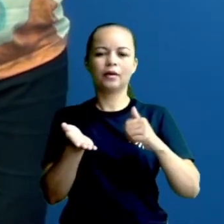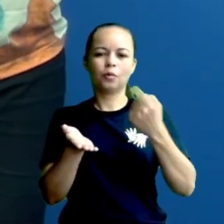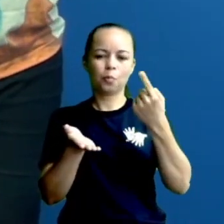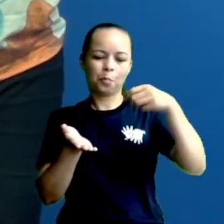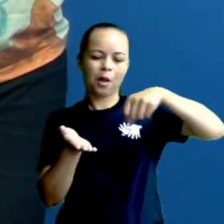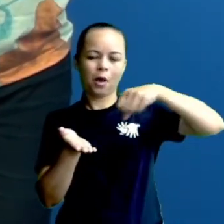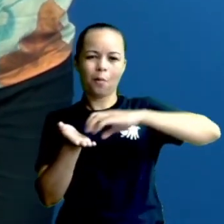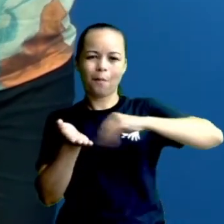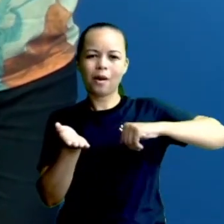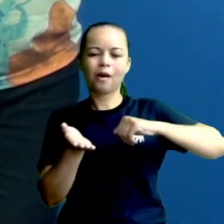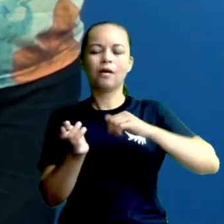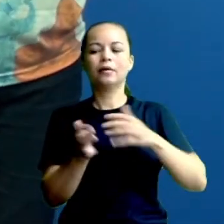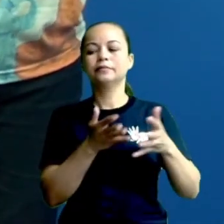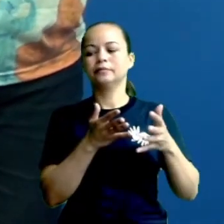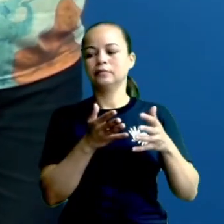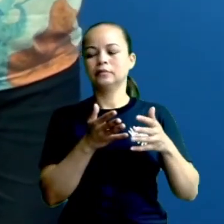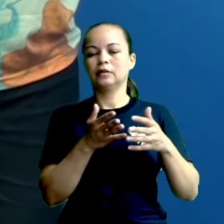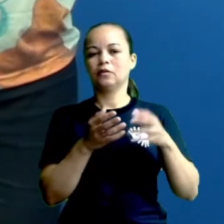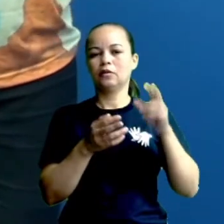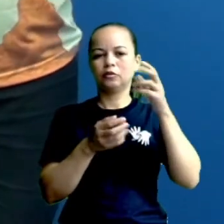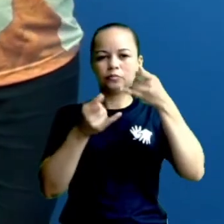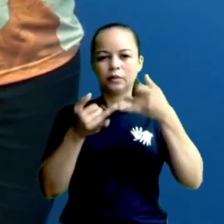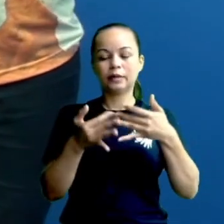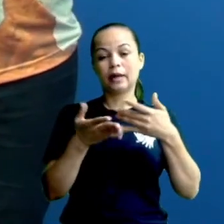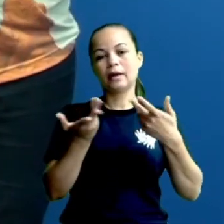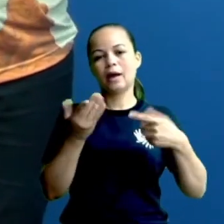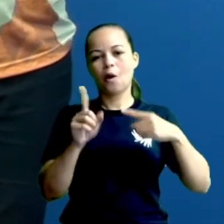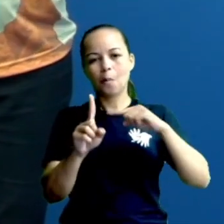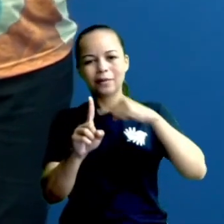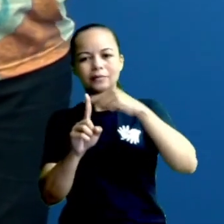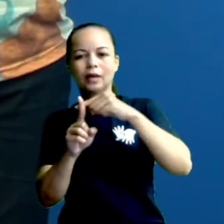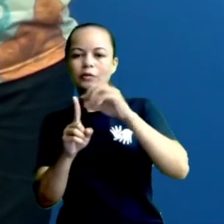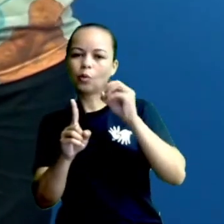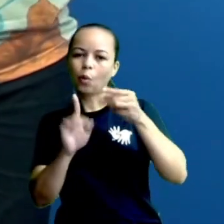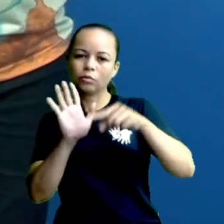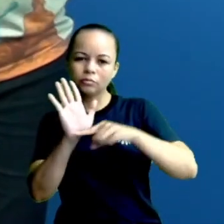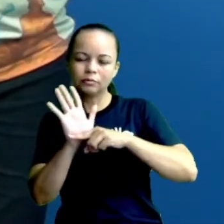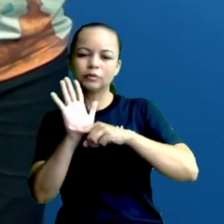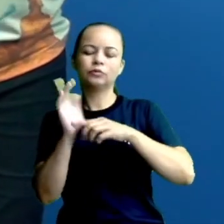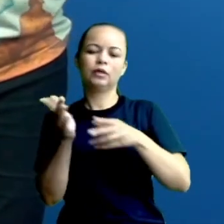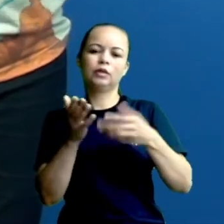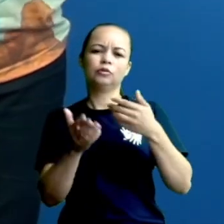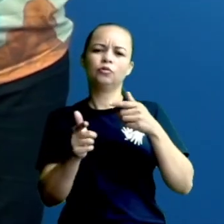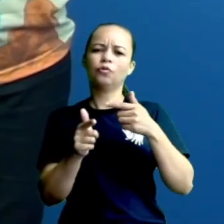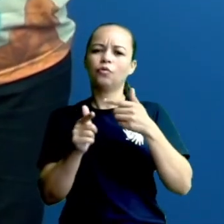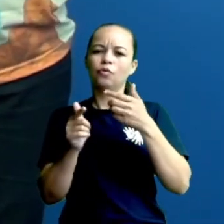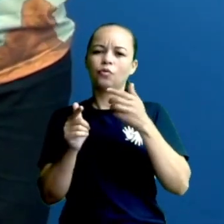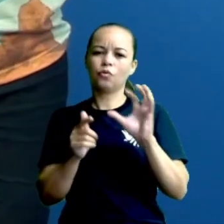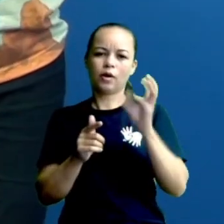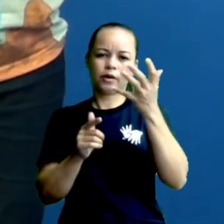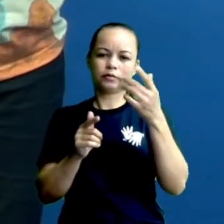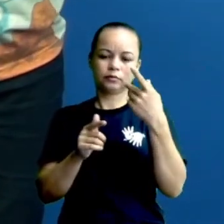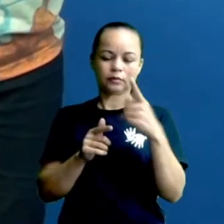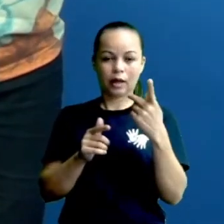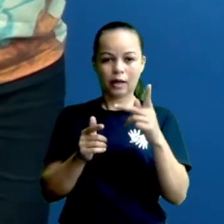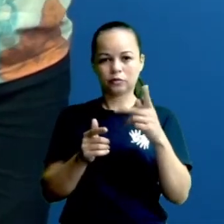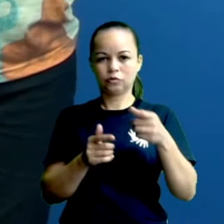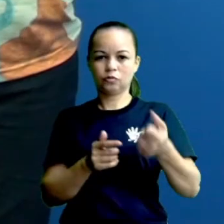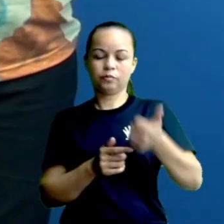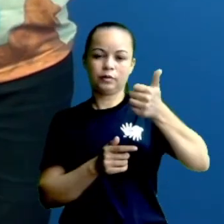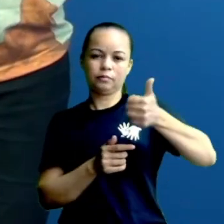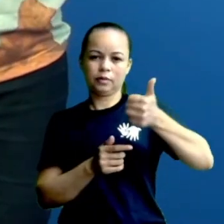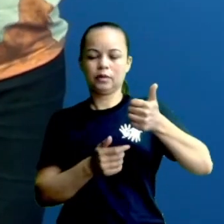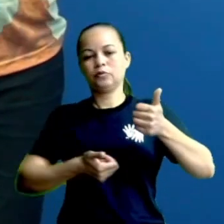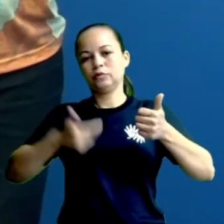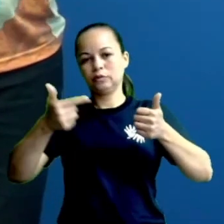que lembra que eu falei que aumentando ou diminuindo o valor em cada membro da Igualdade né No primeiro